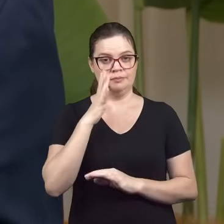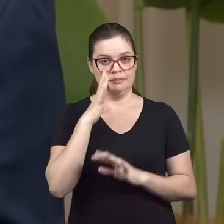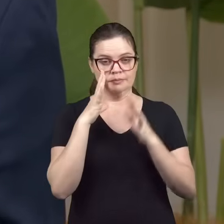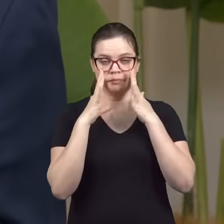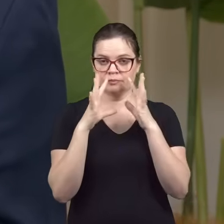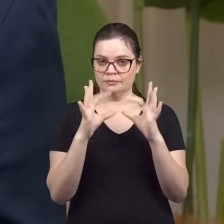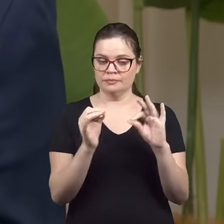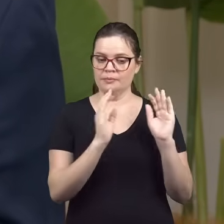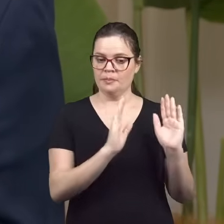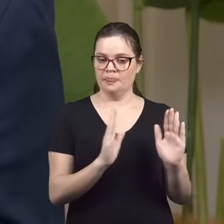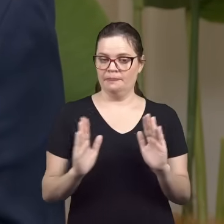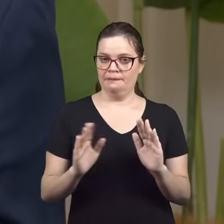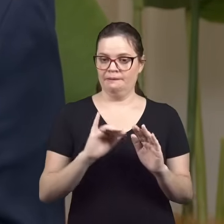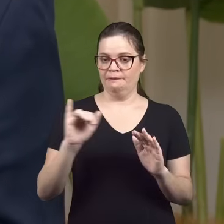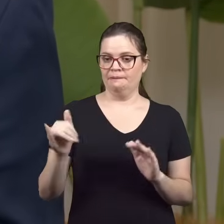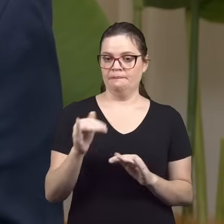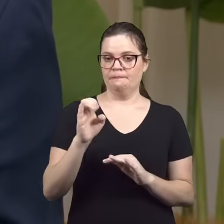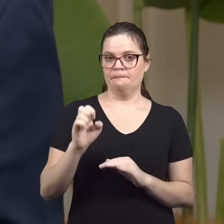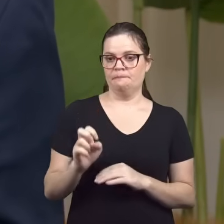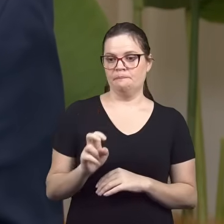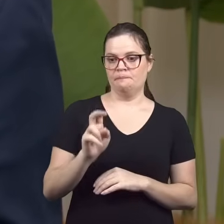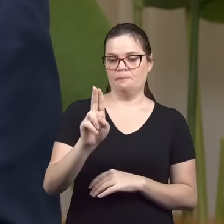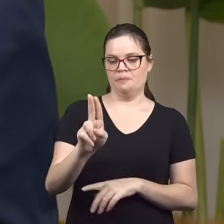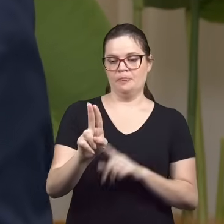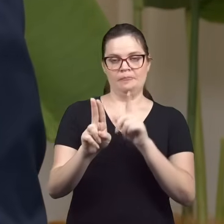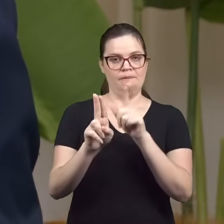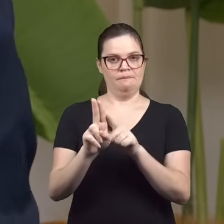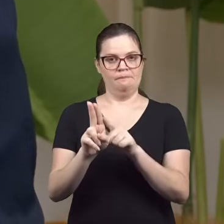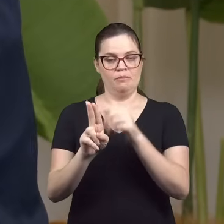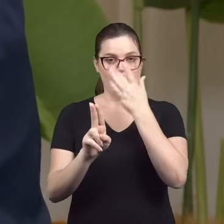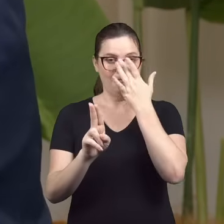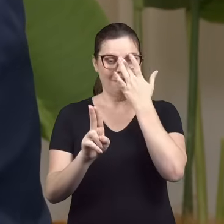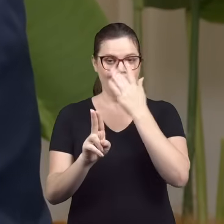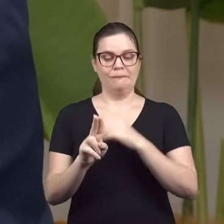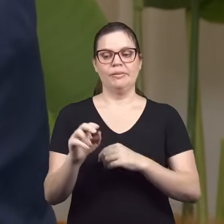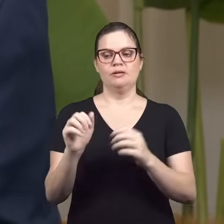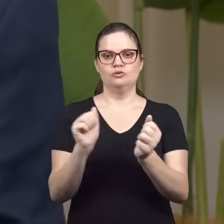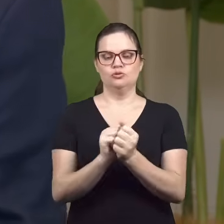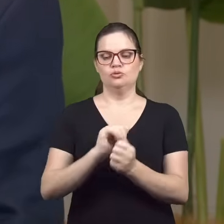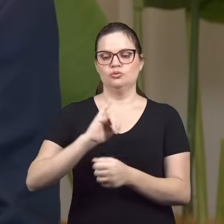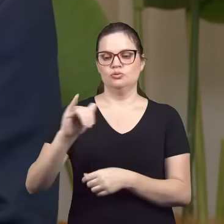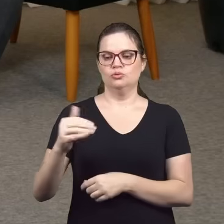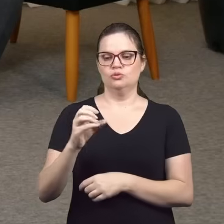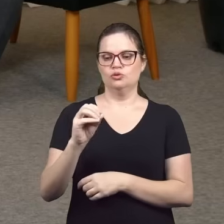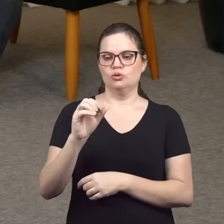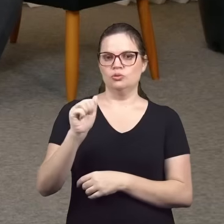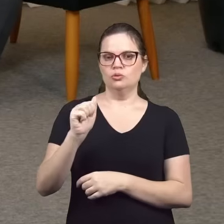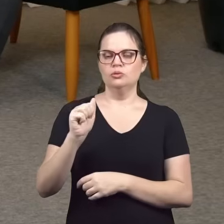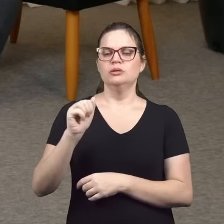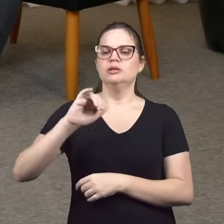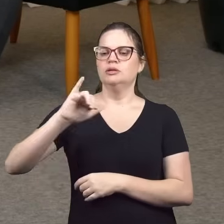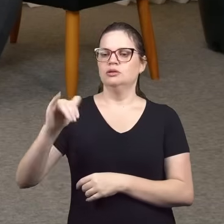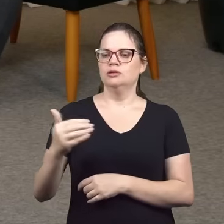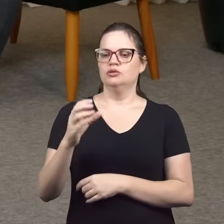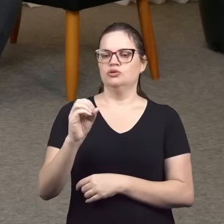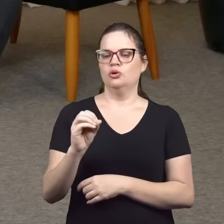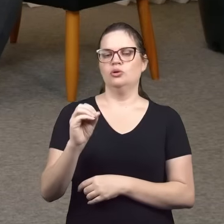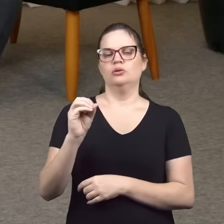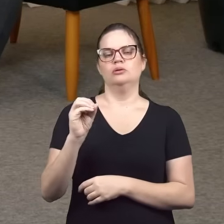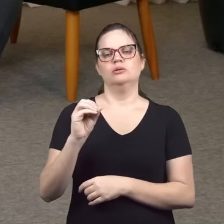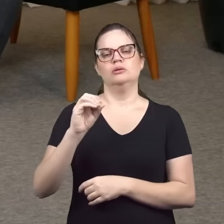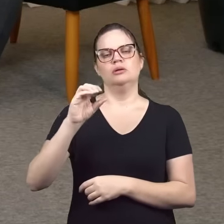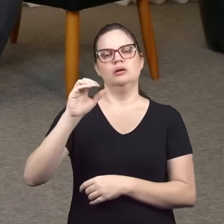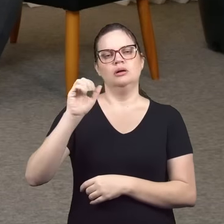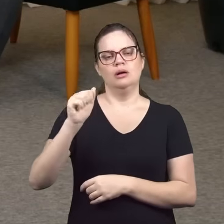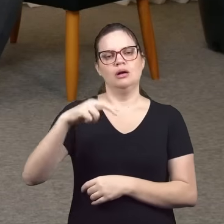cronologicamente, Jeú e Jonadab viveram quase 300 anos antes de Jeremias. Mas aquela